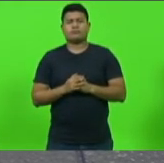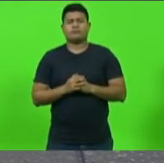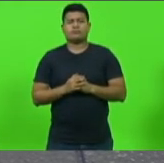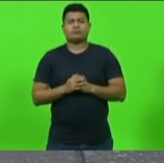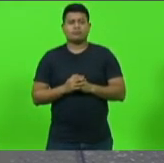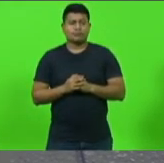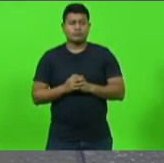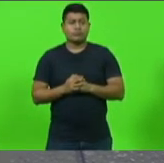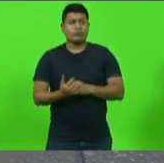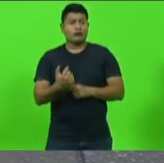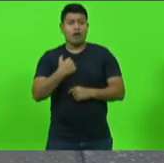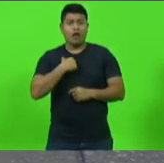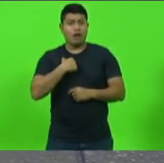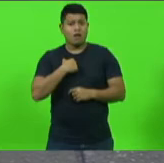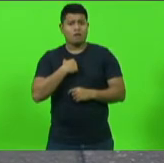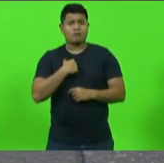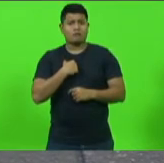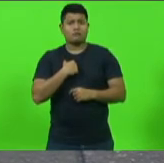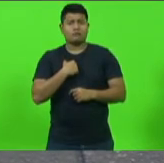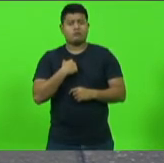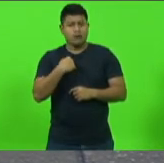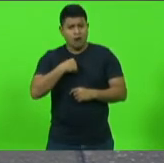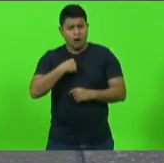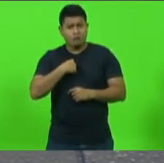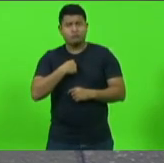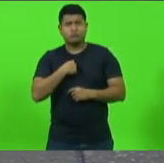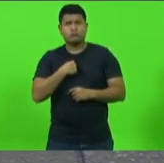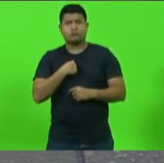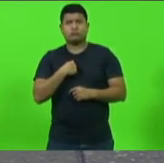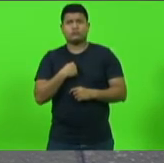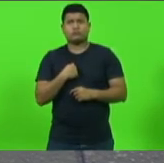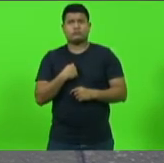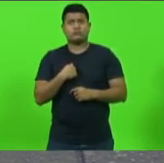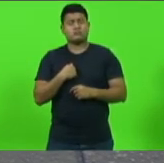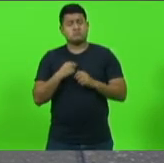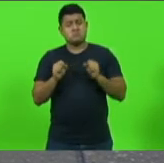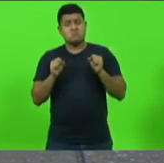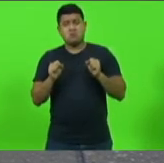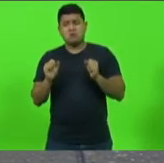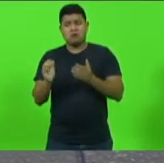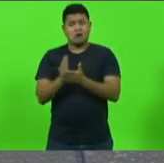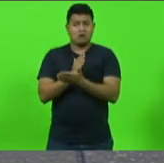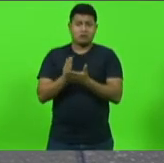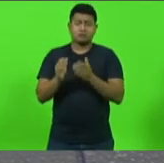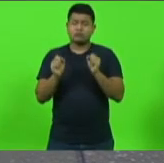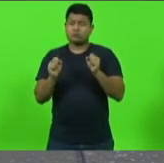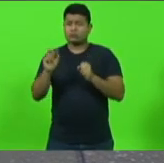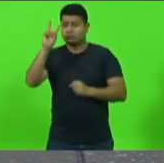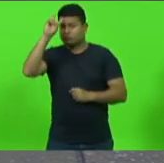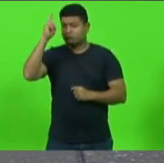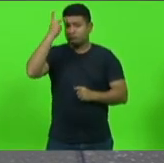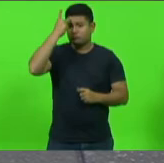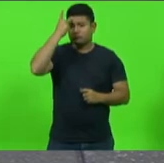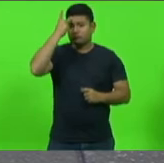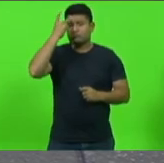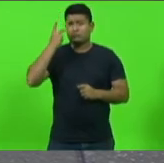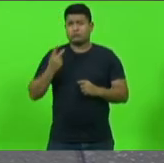eu não sou. Eu não sou. Talvez alguns mudem de ideia a